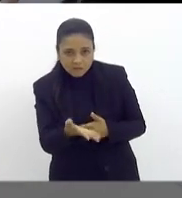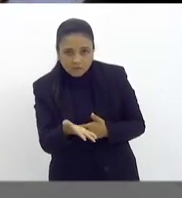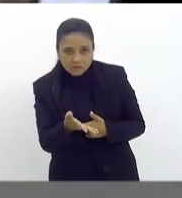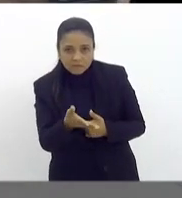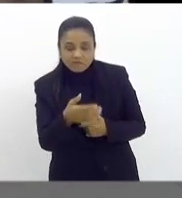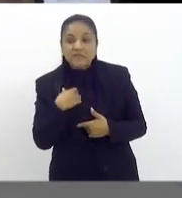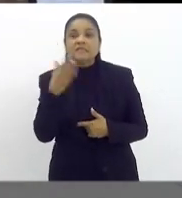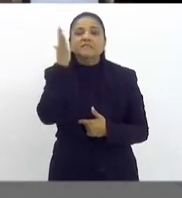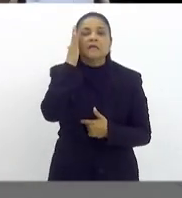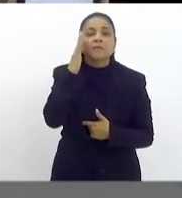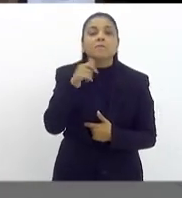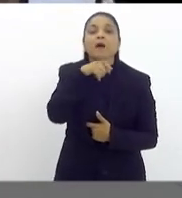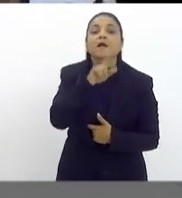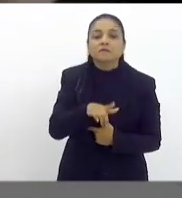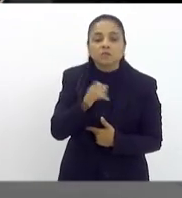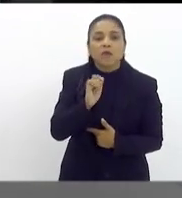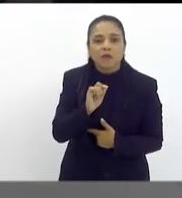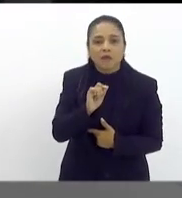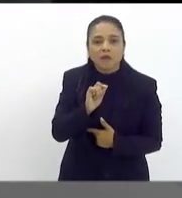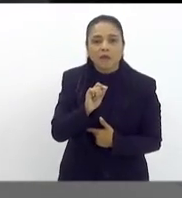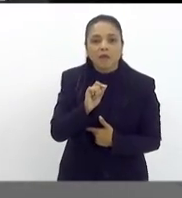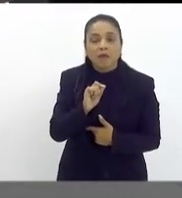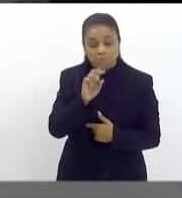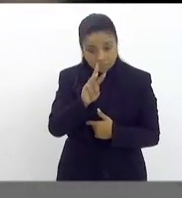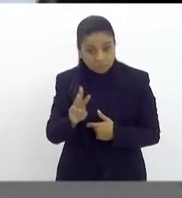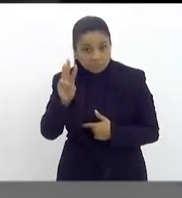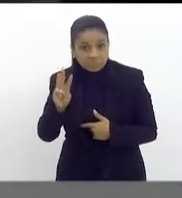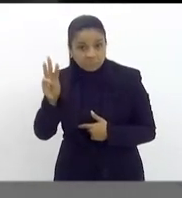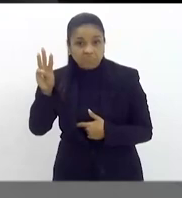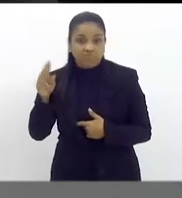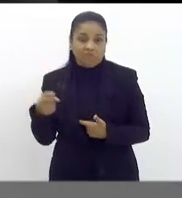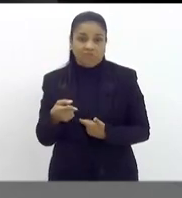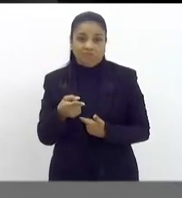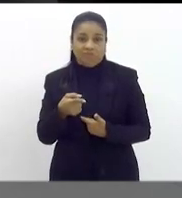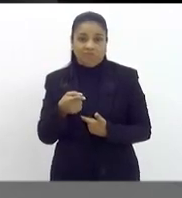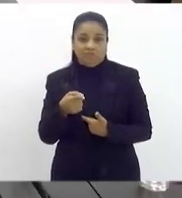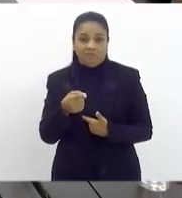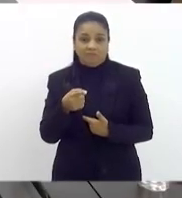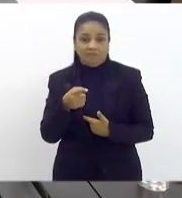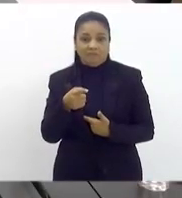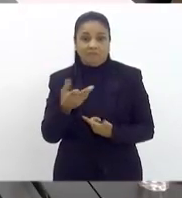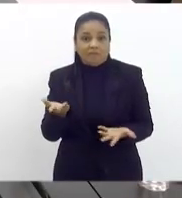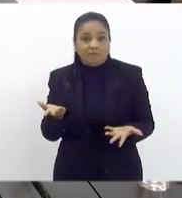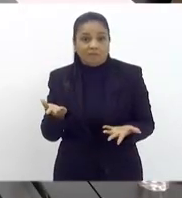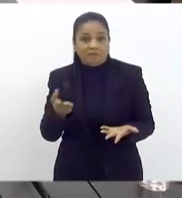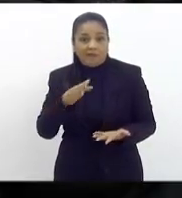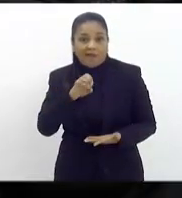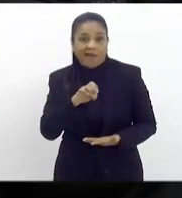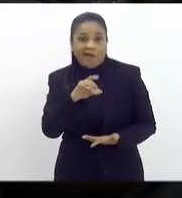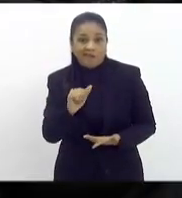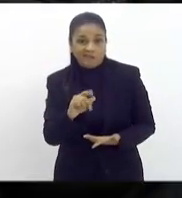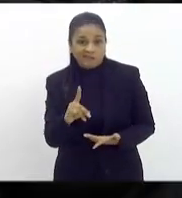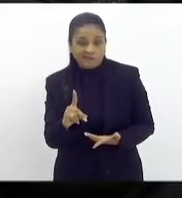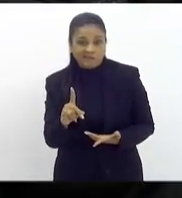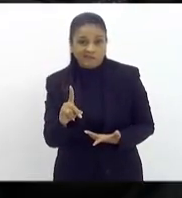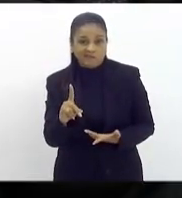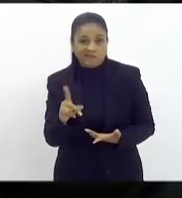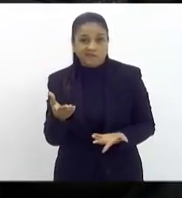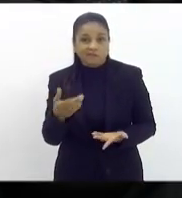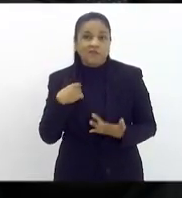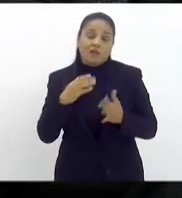saber mais? Canal oficial do ECAD. Sim, é